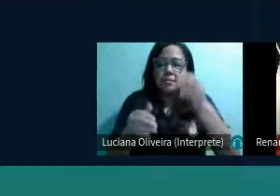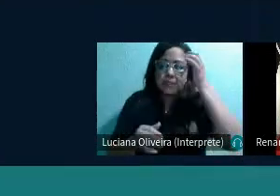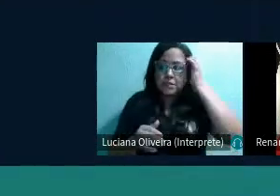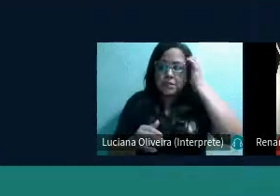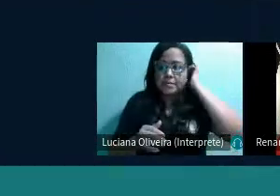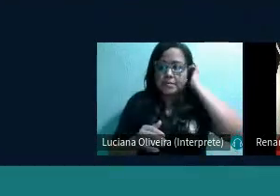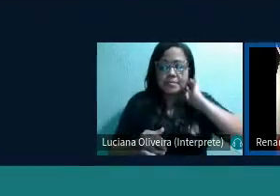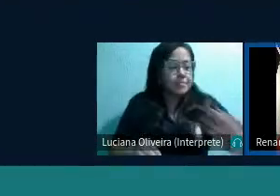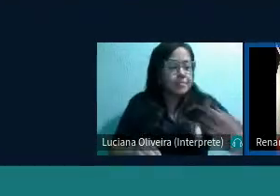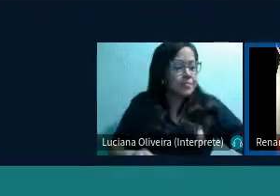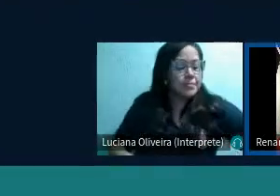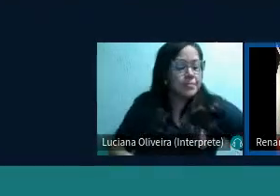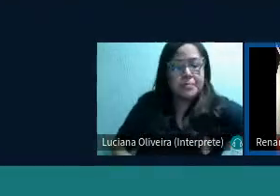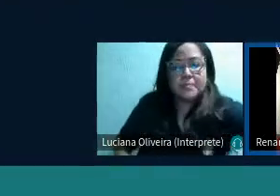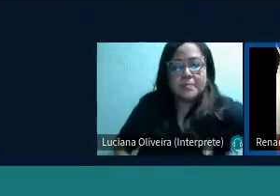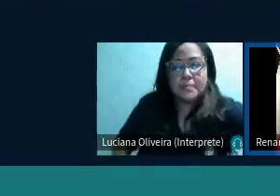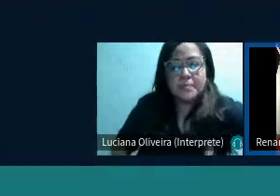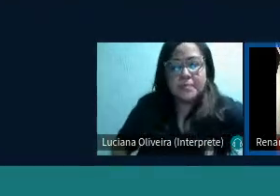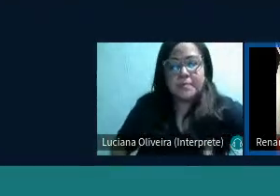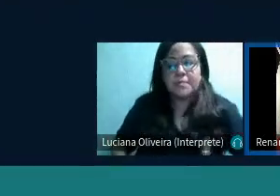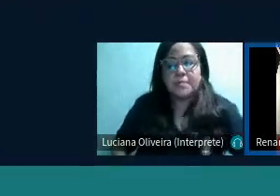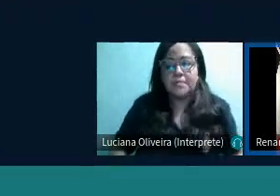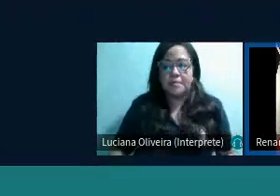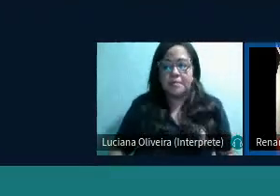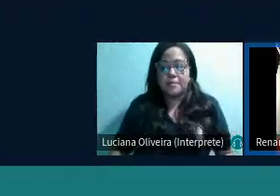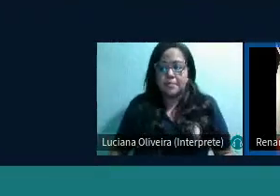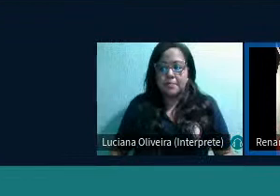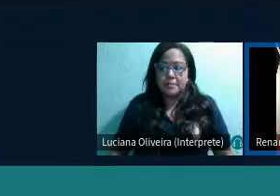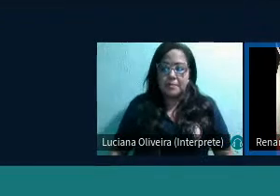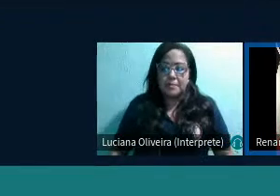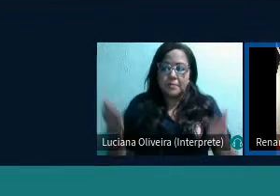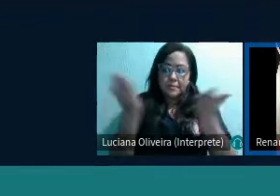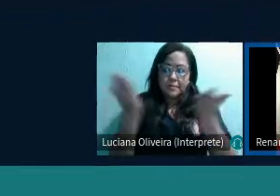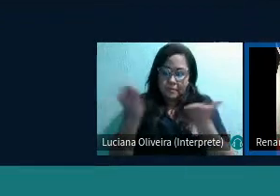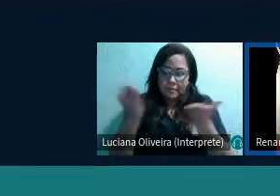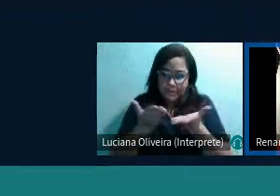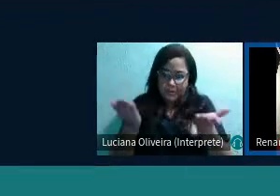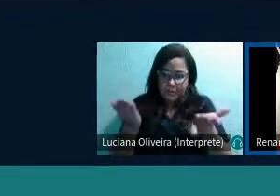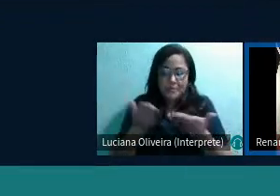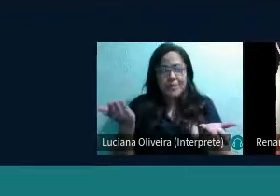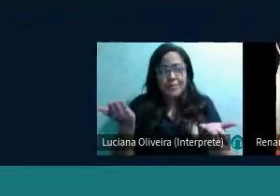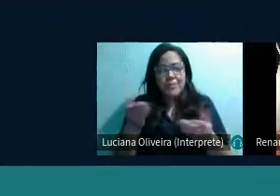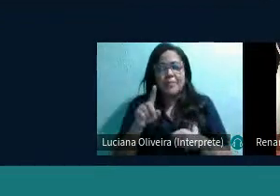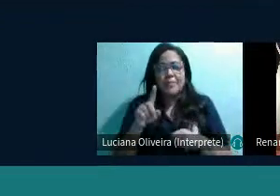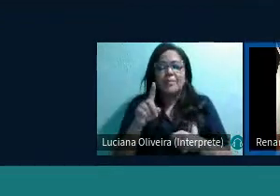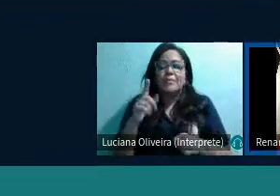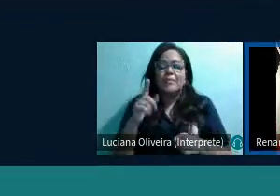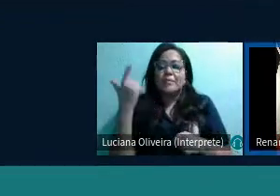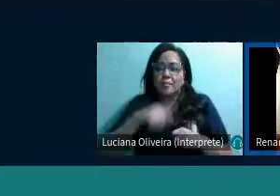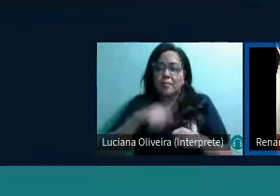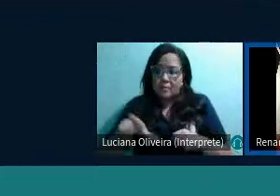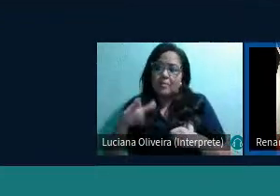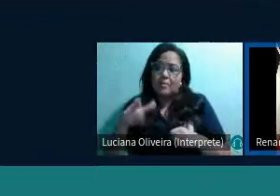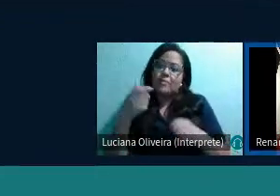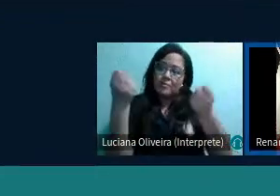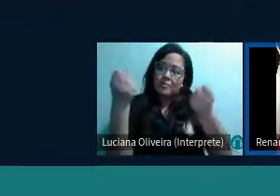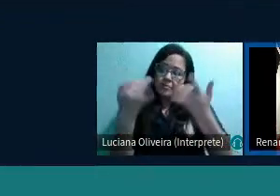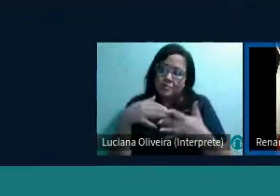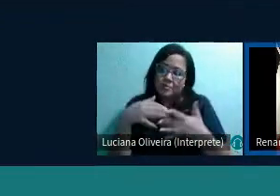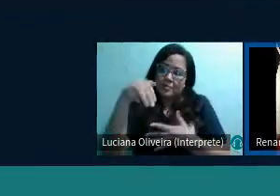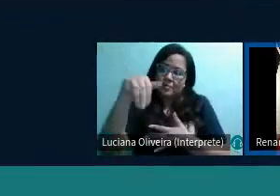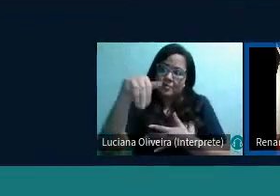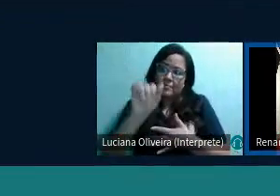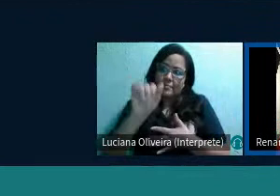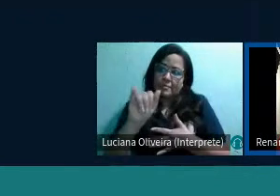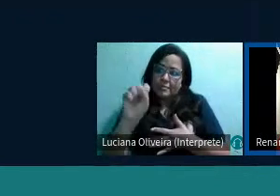A gente vai agora, eu vou passar a fala para a Maísa, que ela vai trabalhar um pouco da outra modalidade, a modalidade teórica da